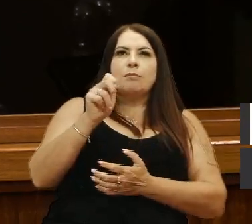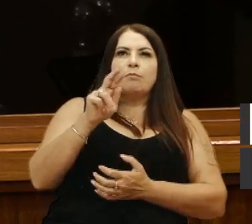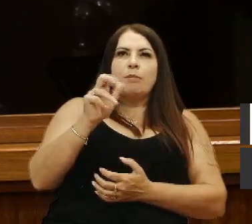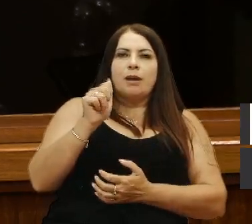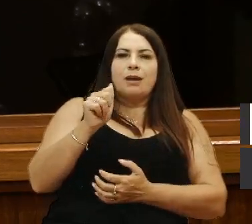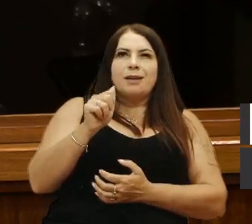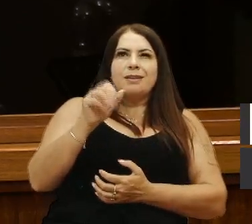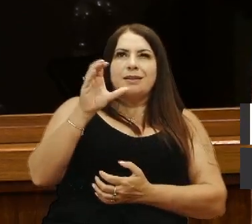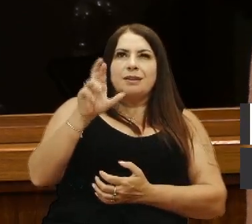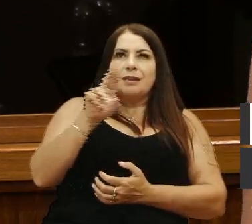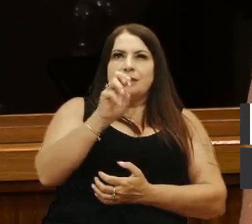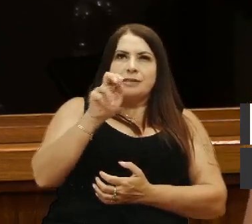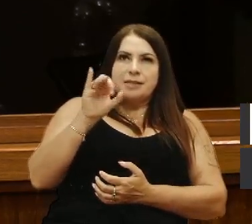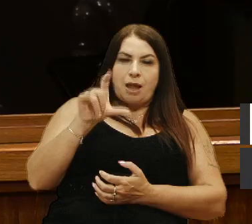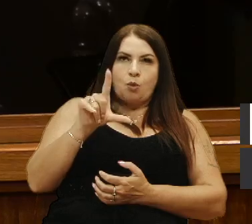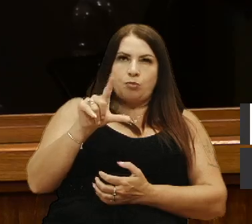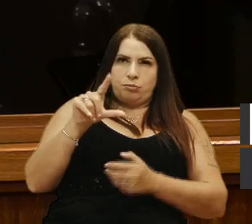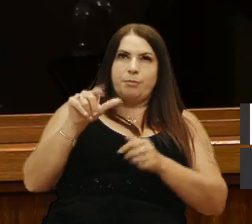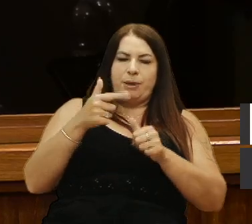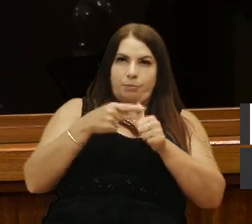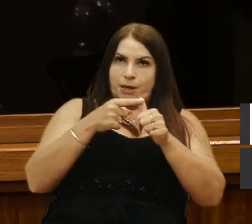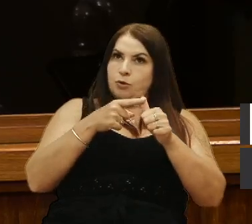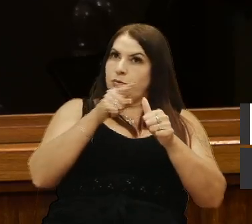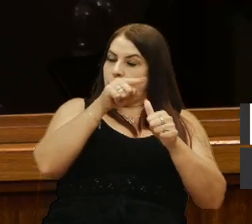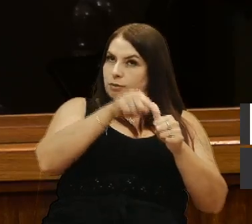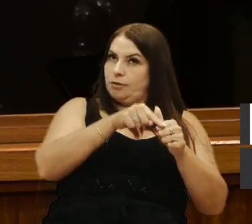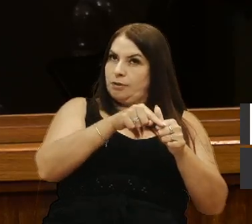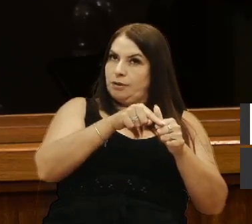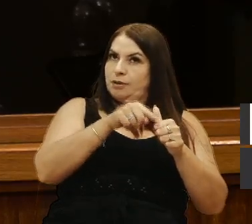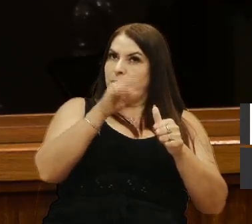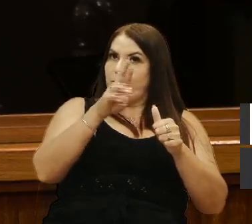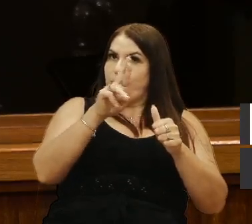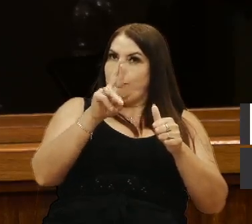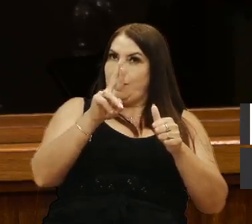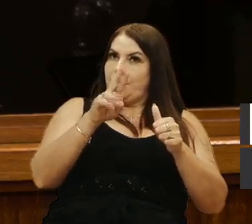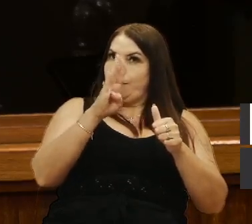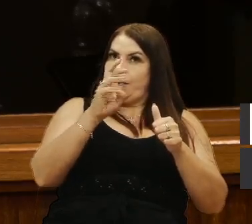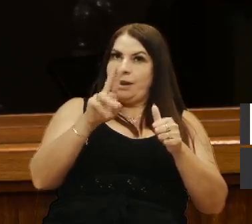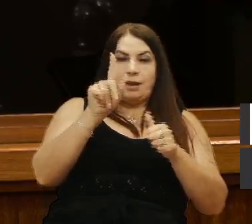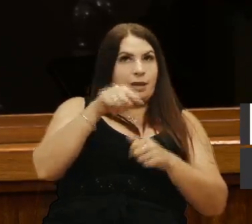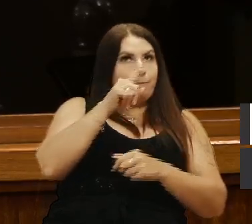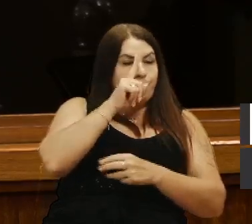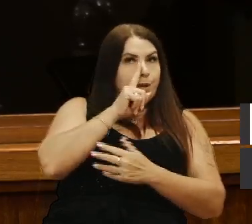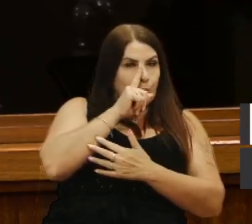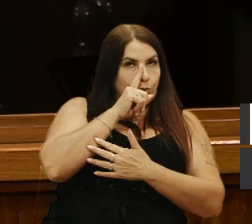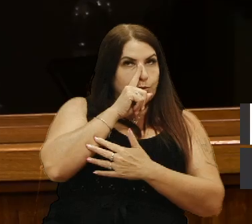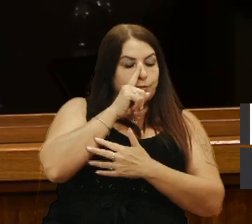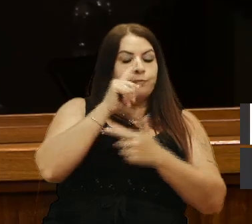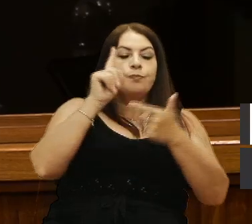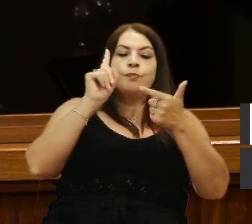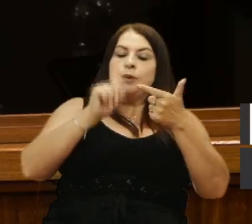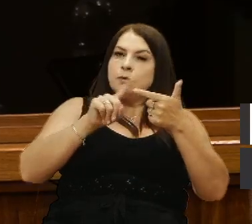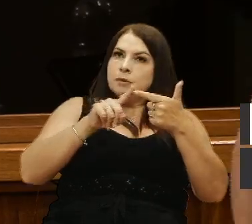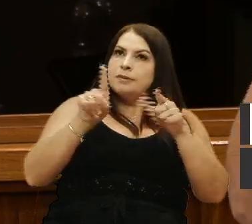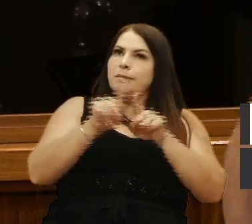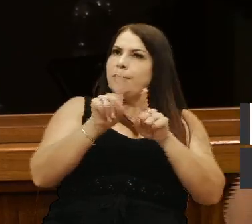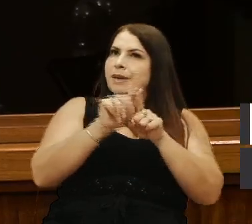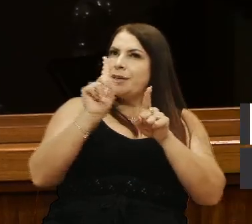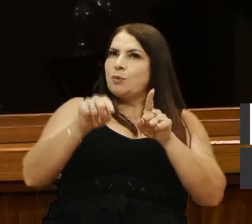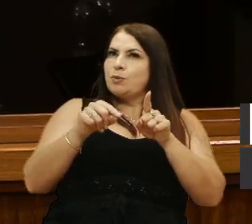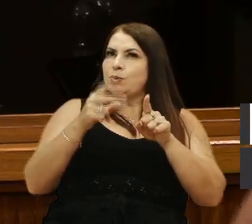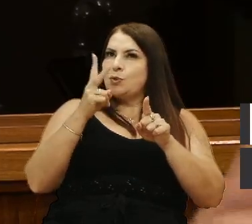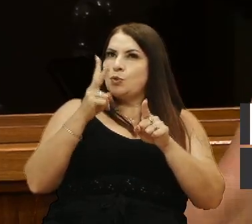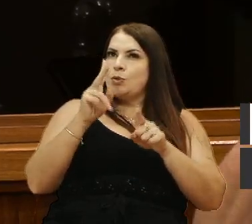Cristal, tem que atravessar, primeiro tem que atravessar a BR, que é perigoso. Segundo, que mesmo que não seja